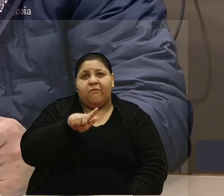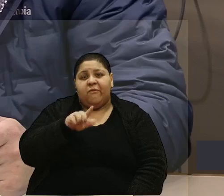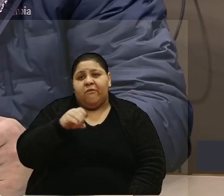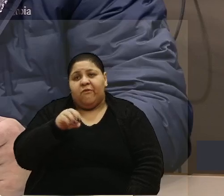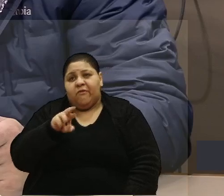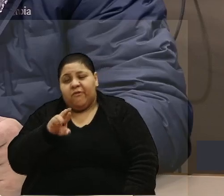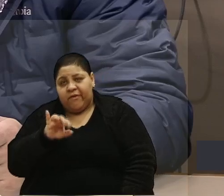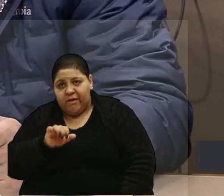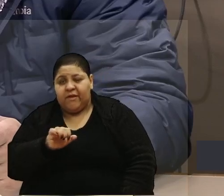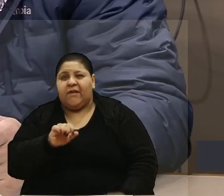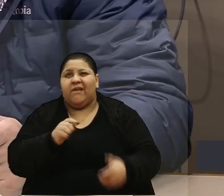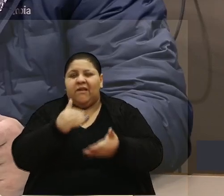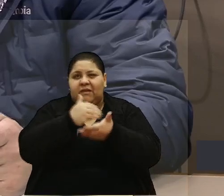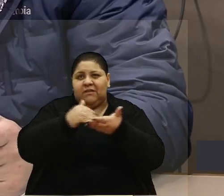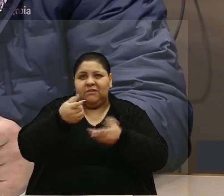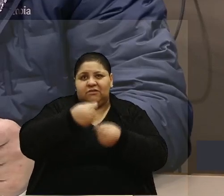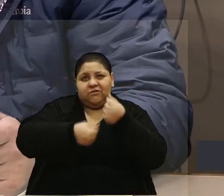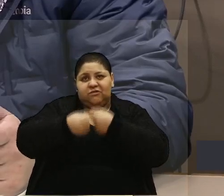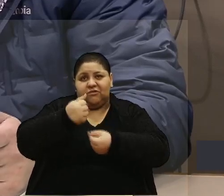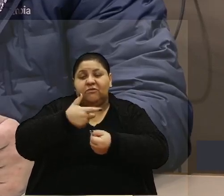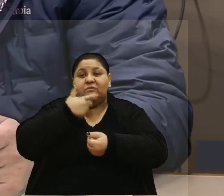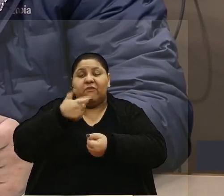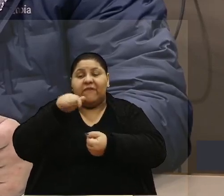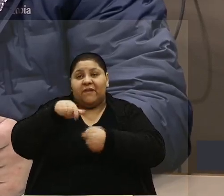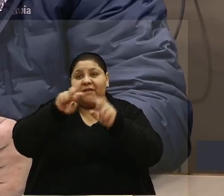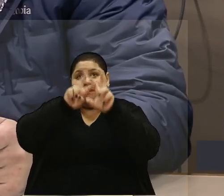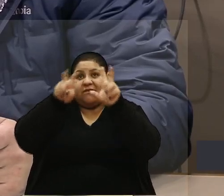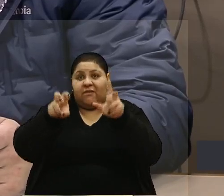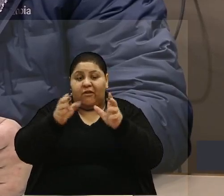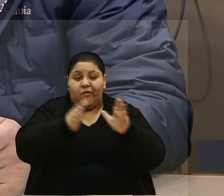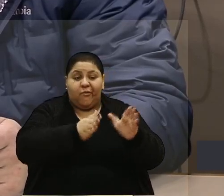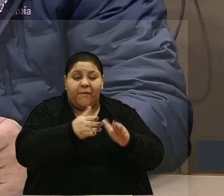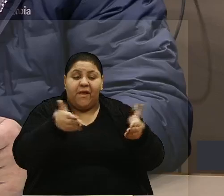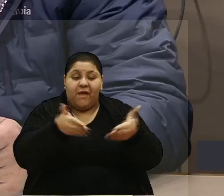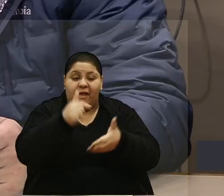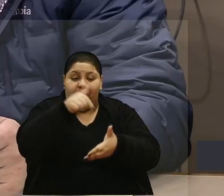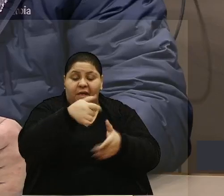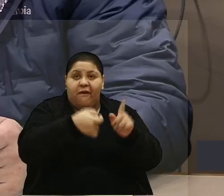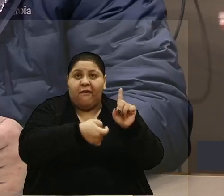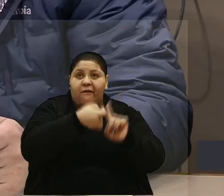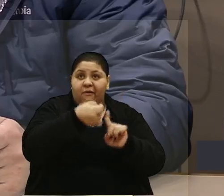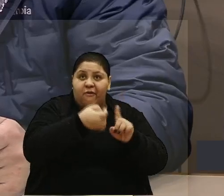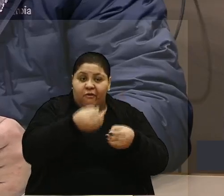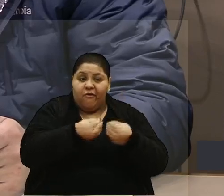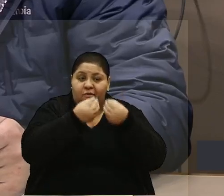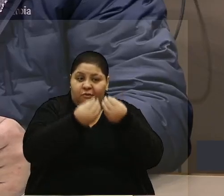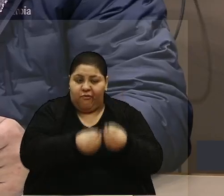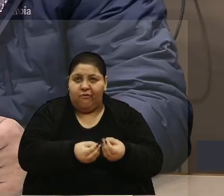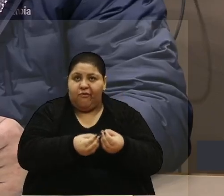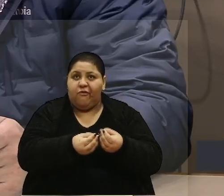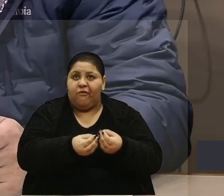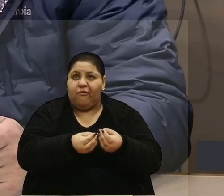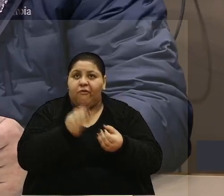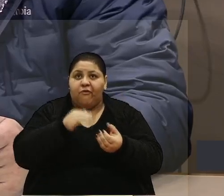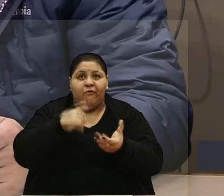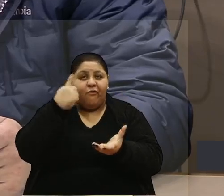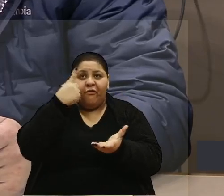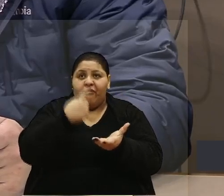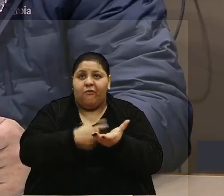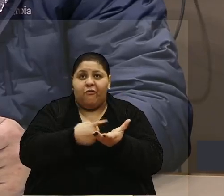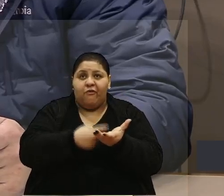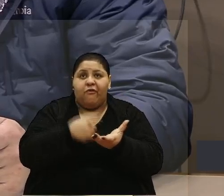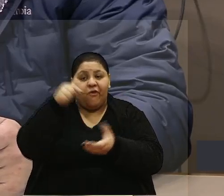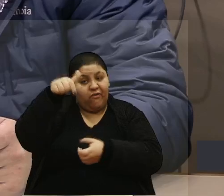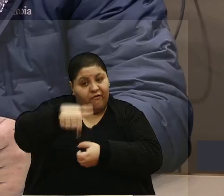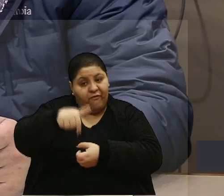Receita, e justamente para tratar sobre esse assunto, que o prazo é agora, este mês que foi dado, e ela se comprometeu e ela não quer deixar passar e vai